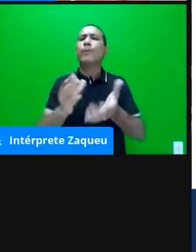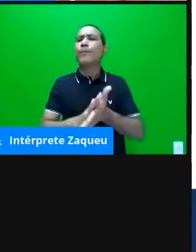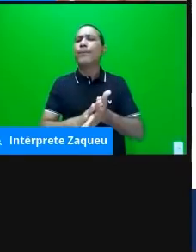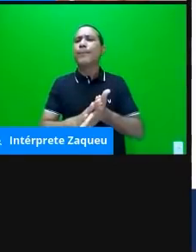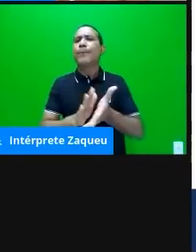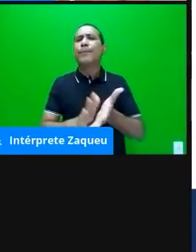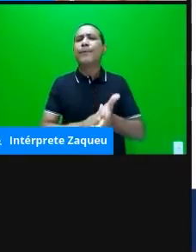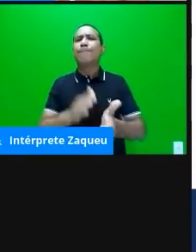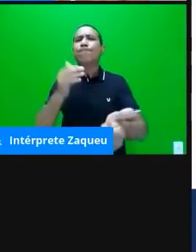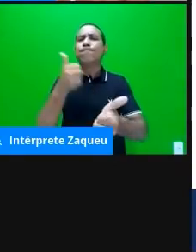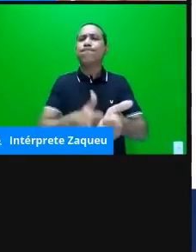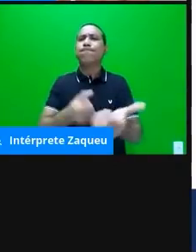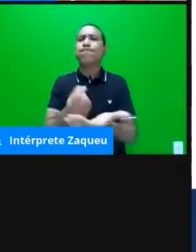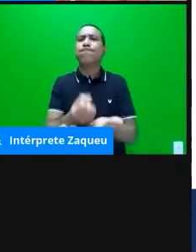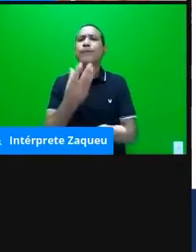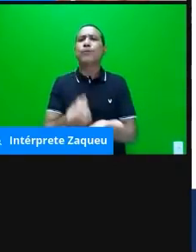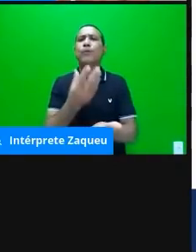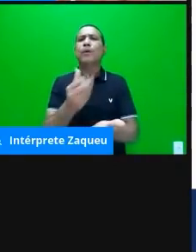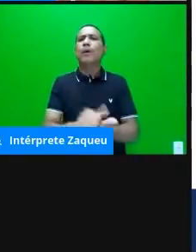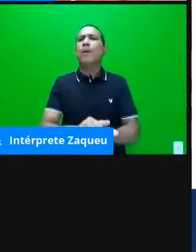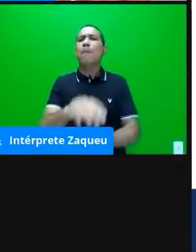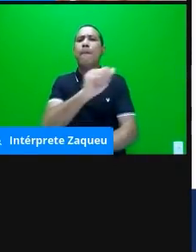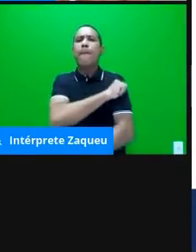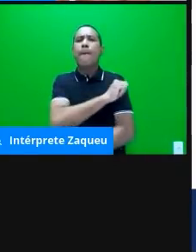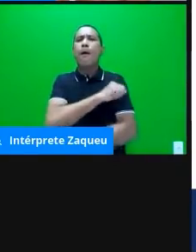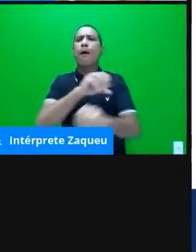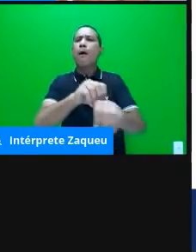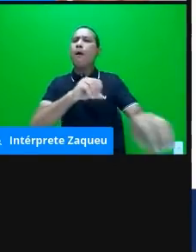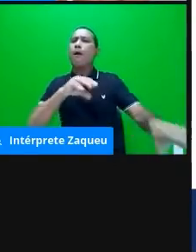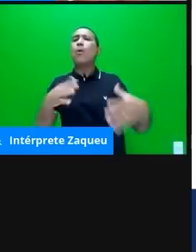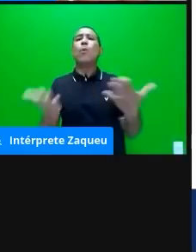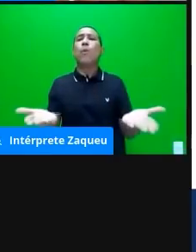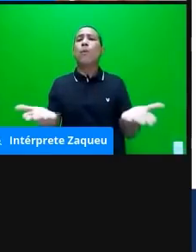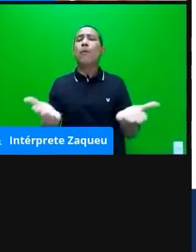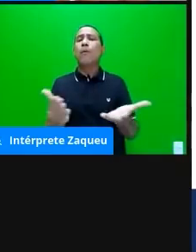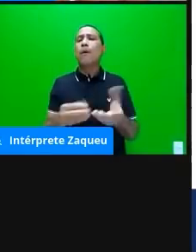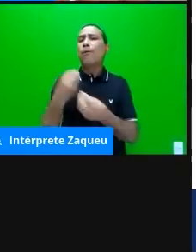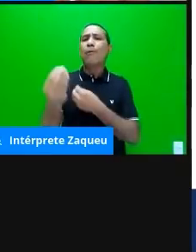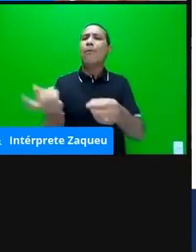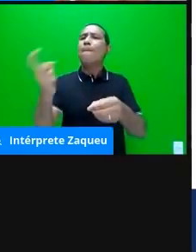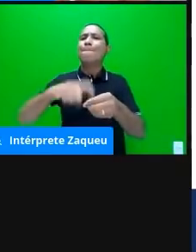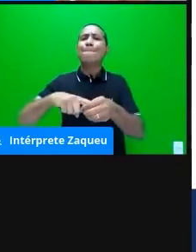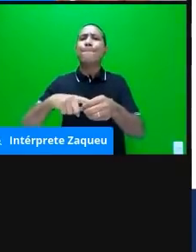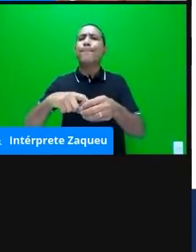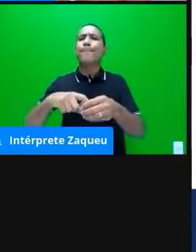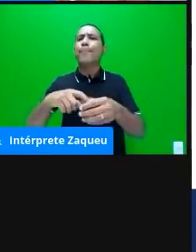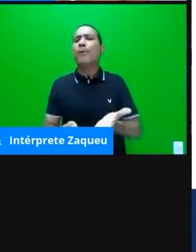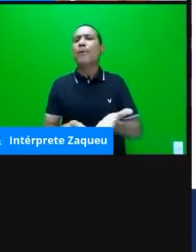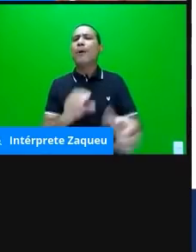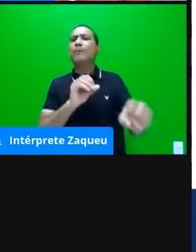alfabetização dos nossos alunos com atividade à distância? Como será o retorno das aulas